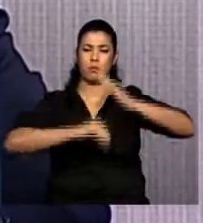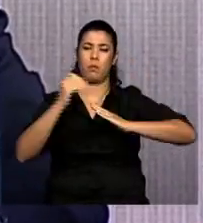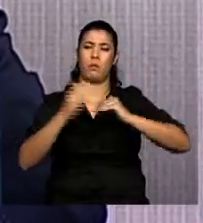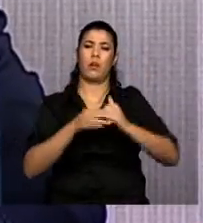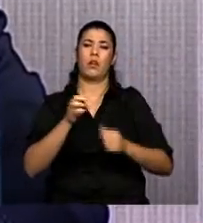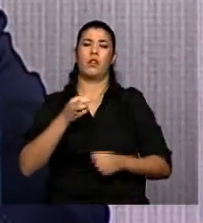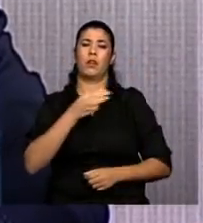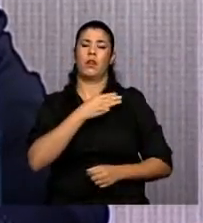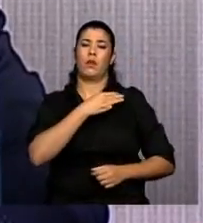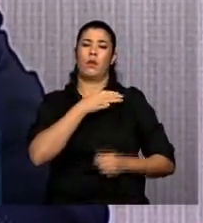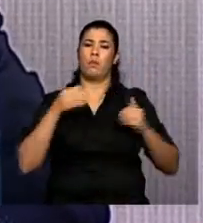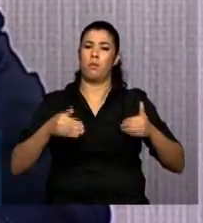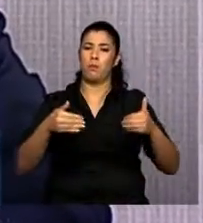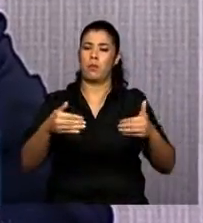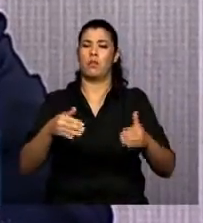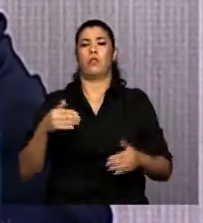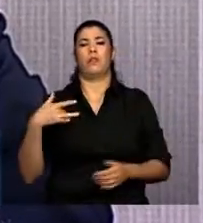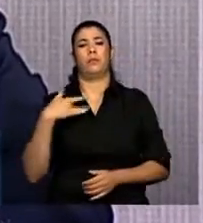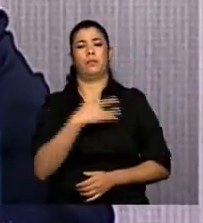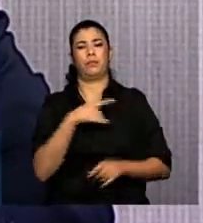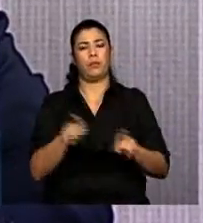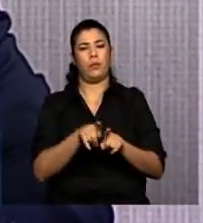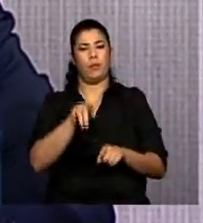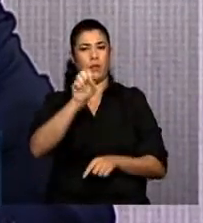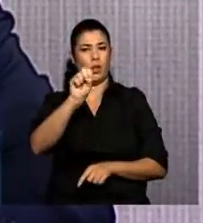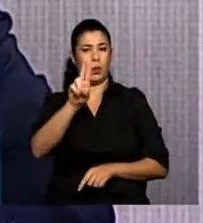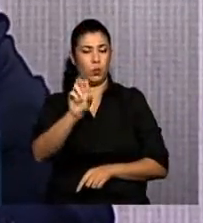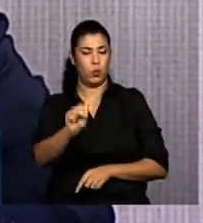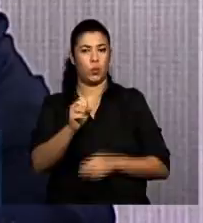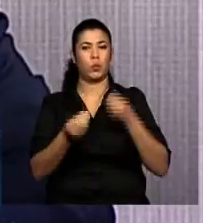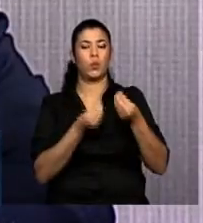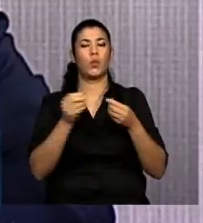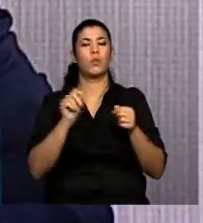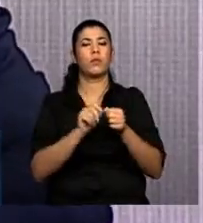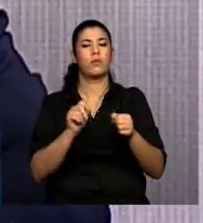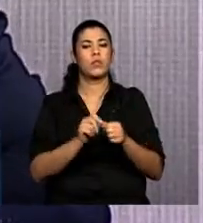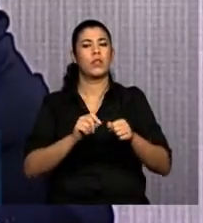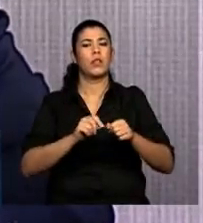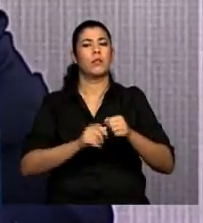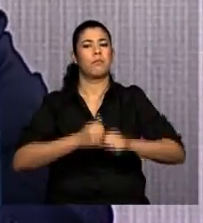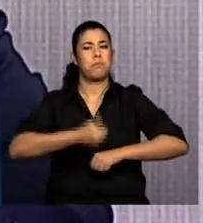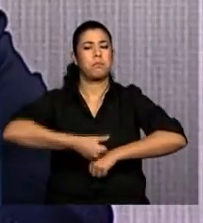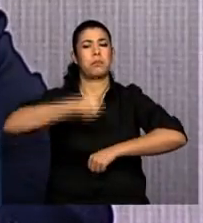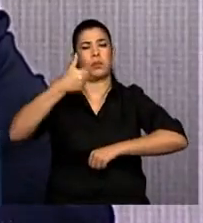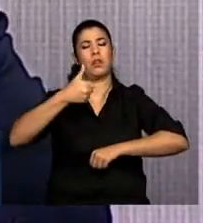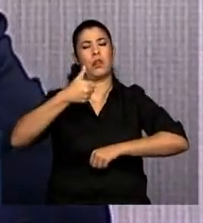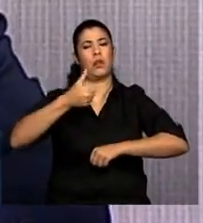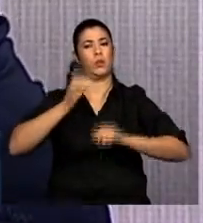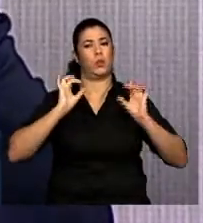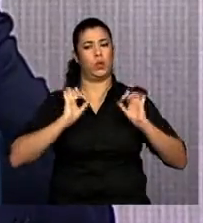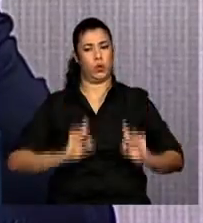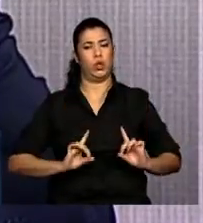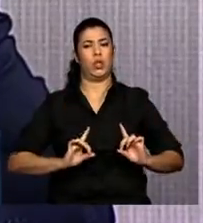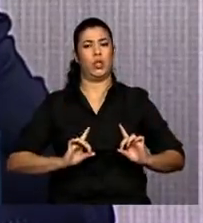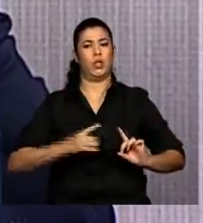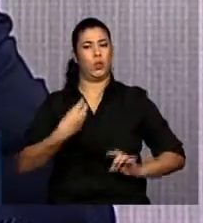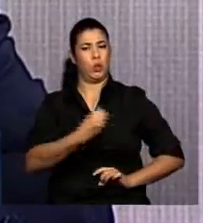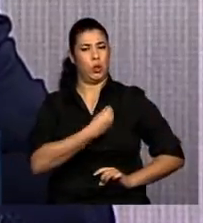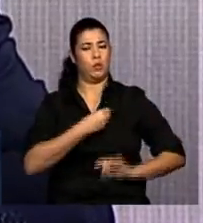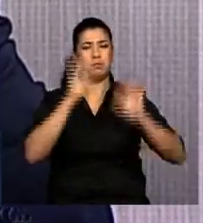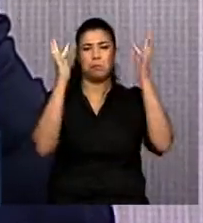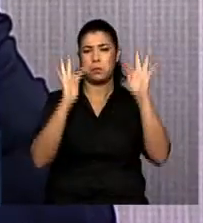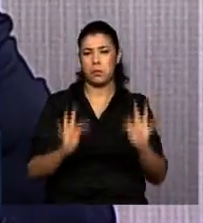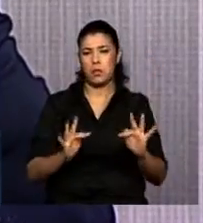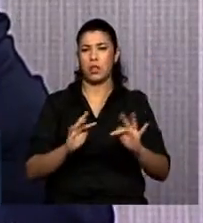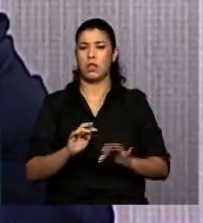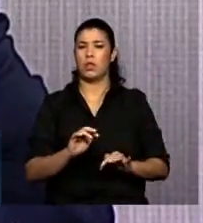ações do Ministério da Saúde, do Sistema Único de Saúde, no sentido da gente poder produzir o direito de viver com felicidade,